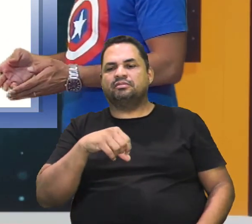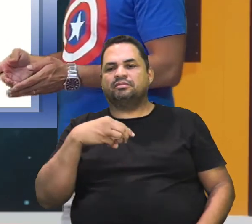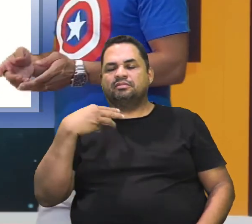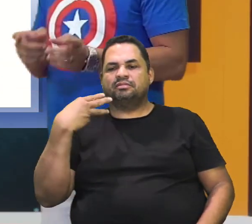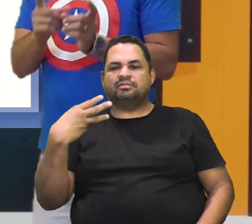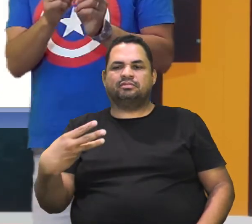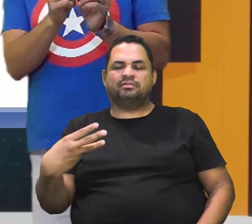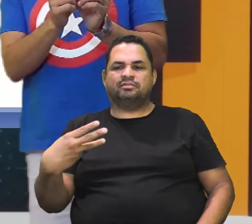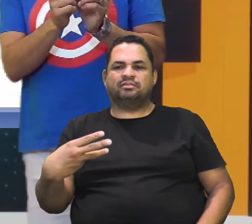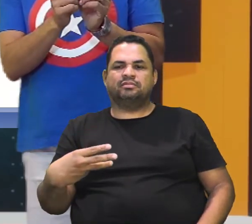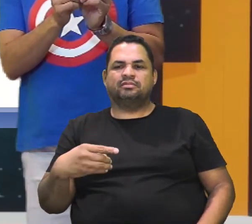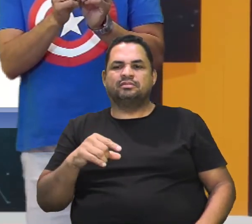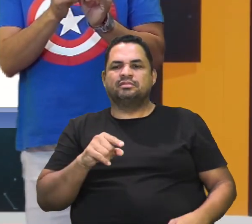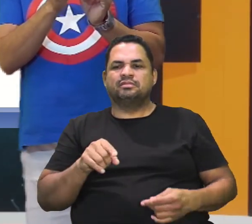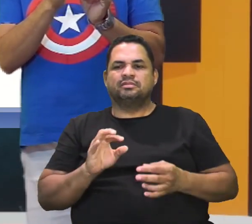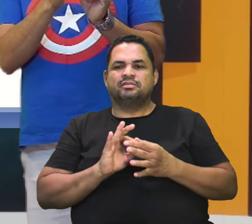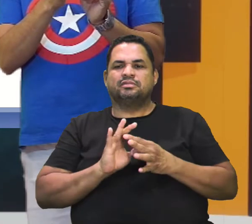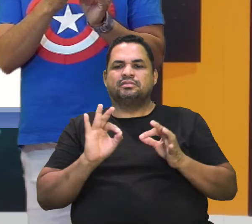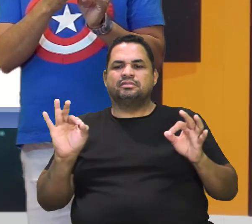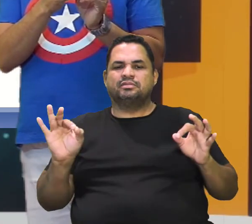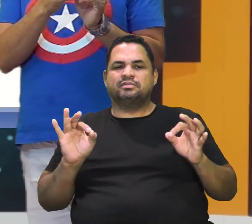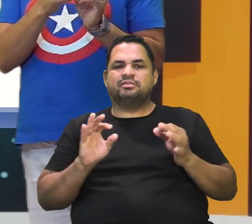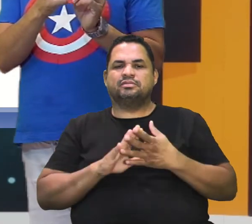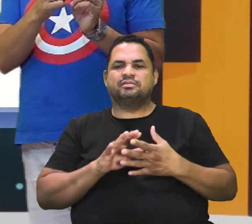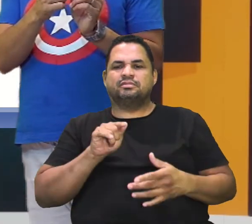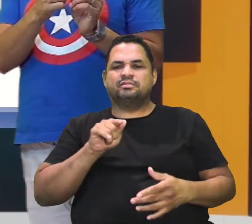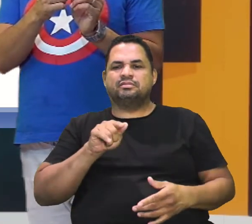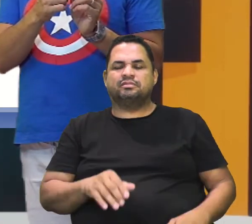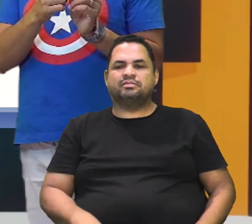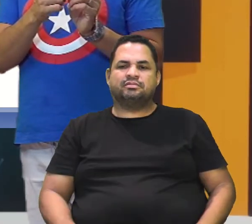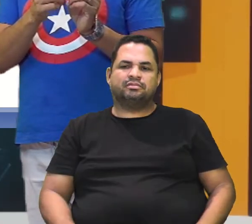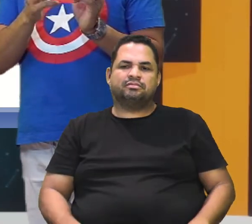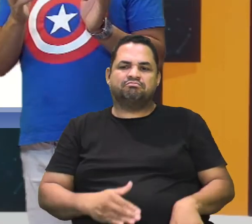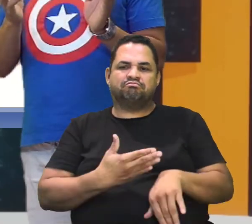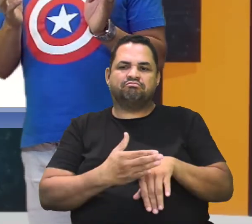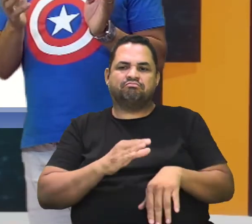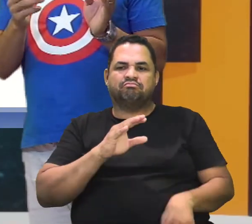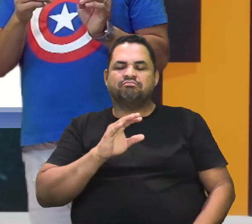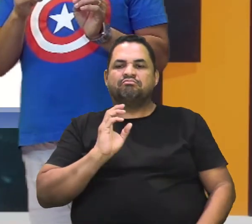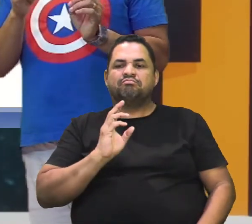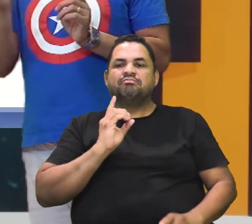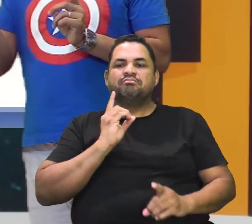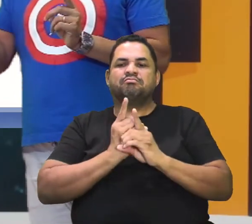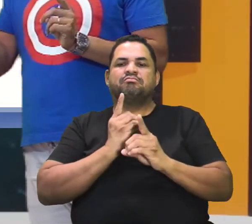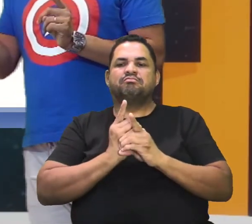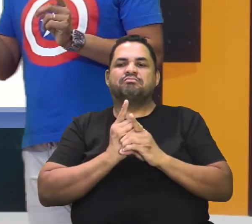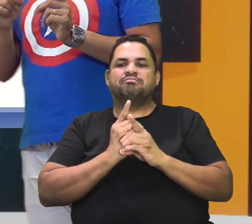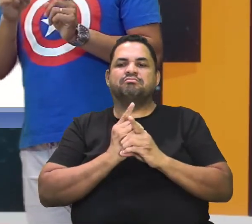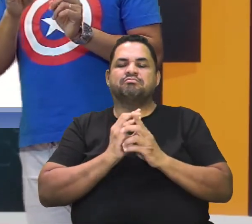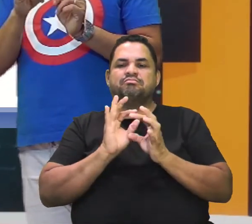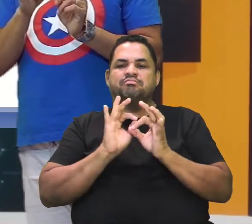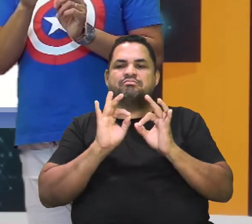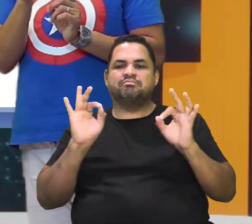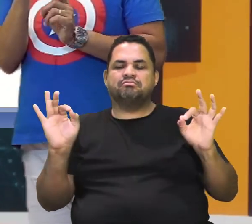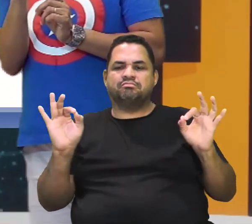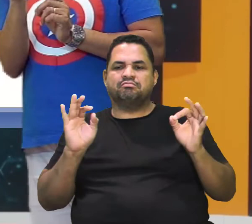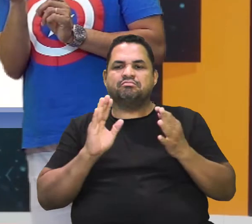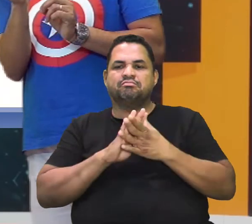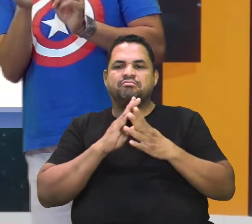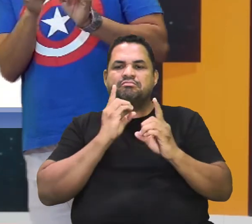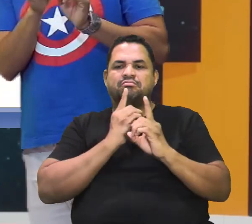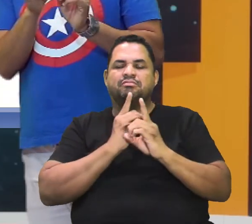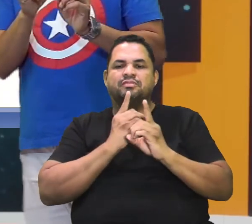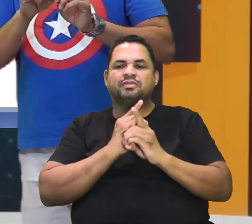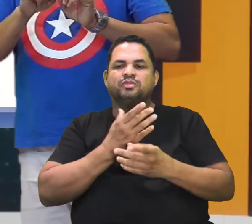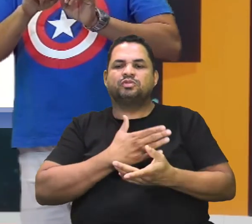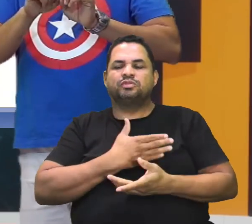o nosso distância focal é 3, tá lá no exercício 3. Já achei. Só que aí, distância focal, eu achei o valor